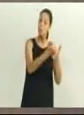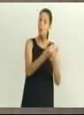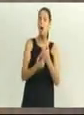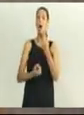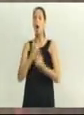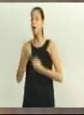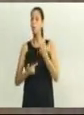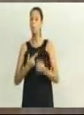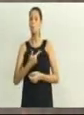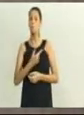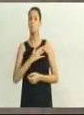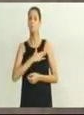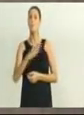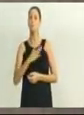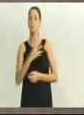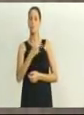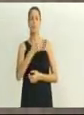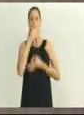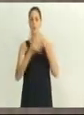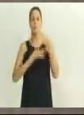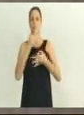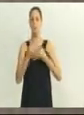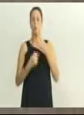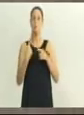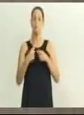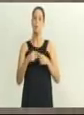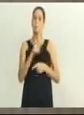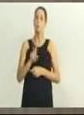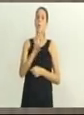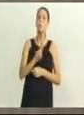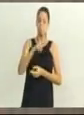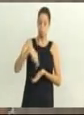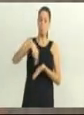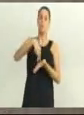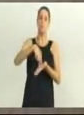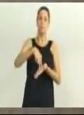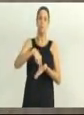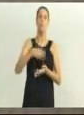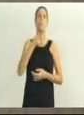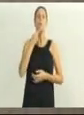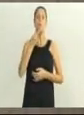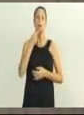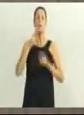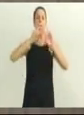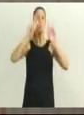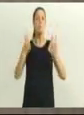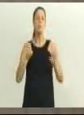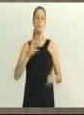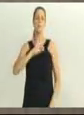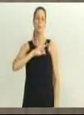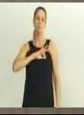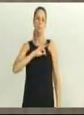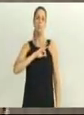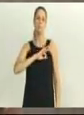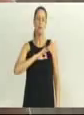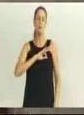pela forma que o senhor usa a tribuna para falar sobre esse indivíduo. Agora, de qualquer forma,